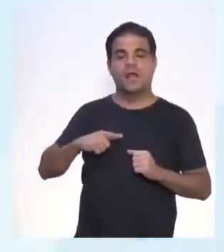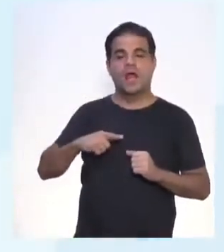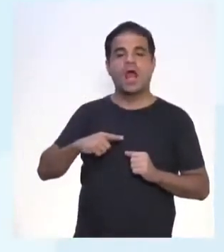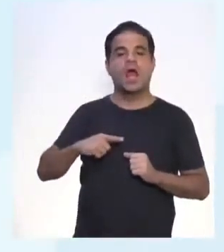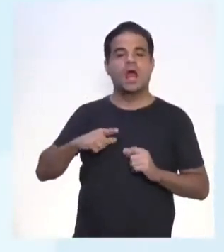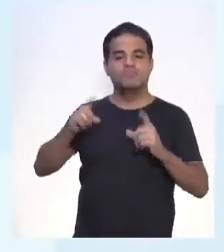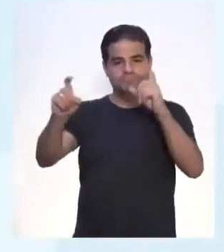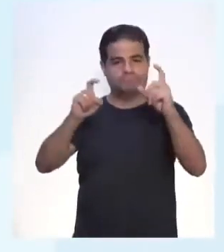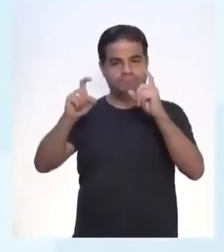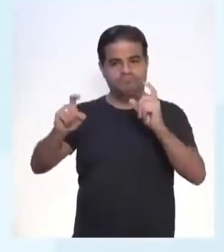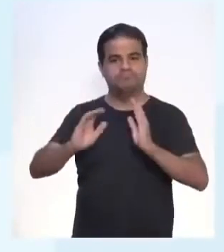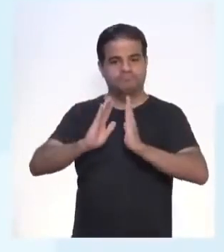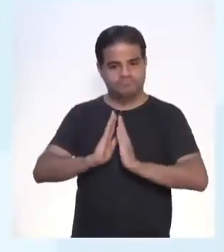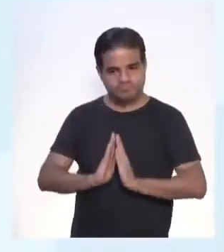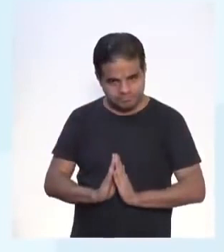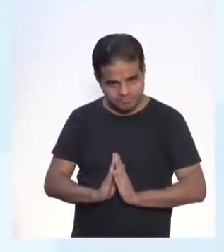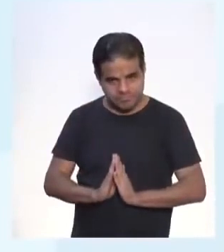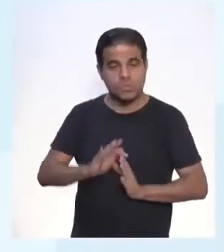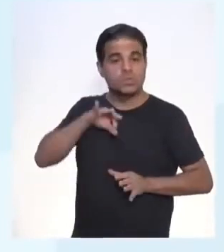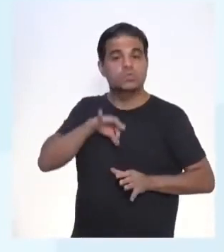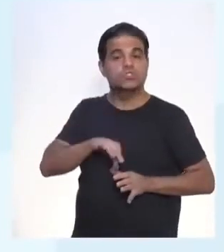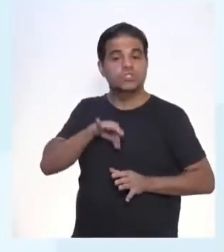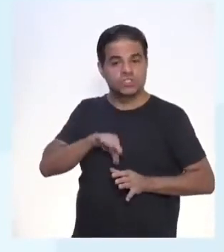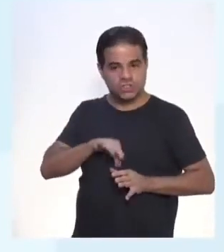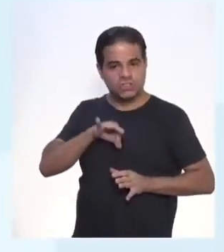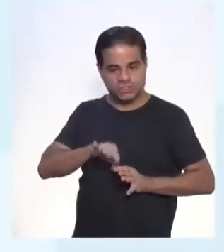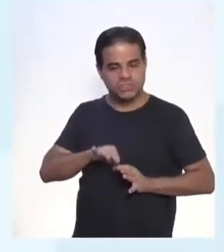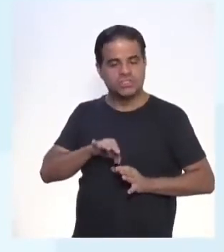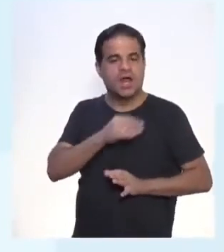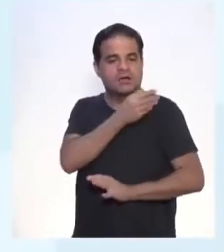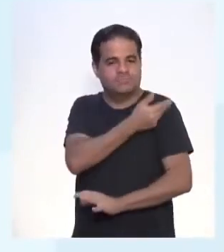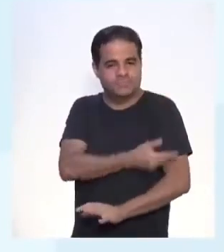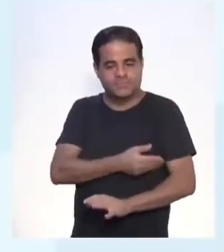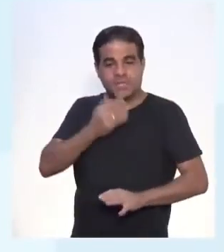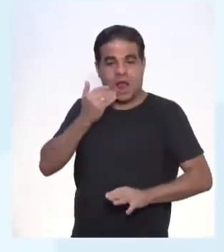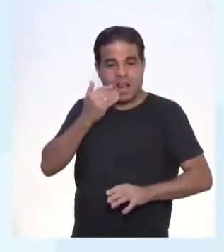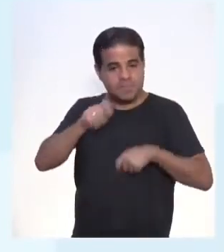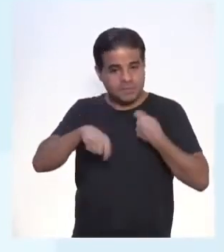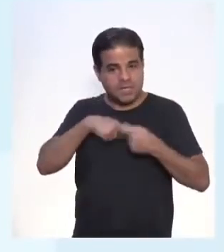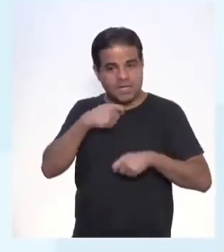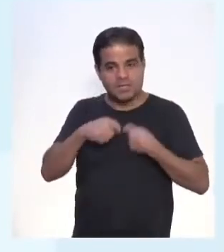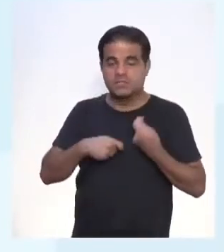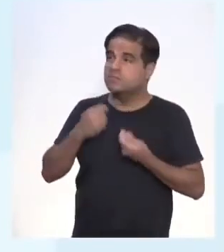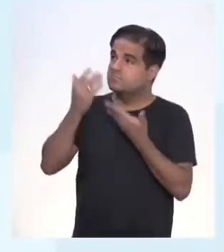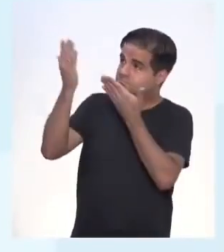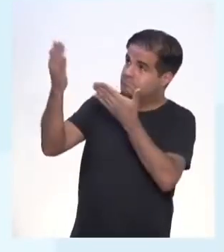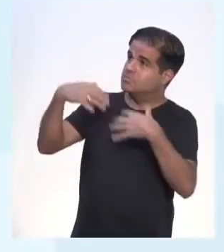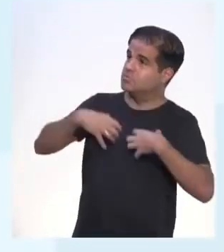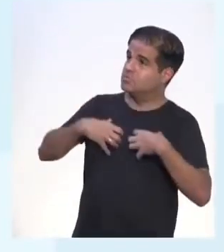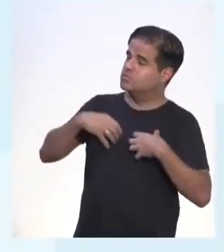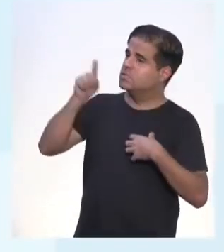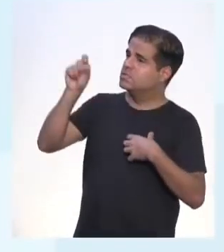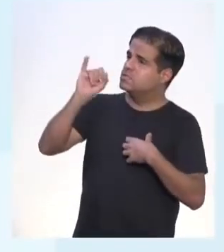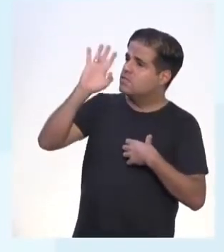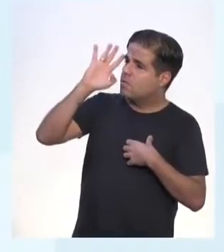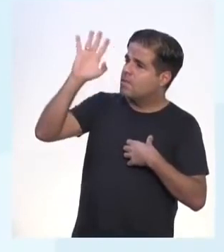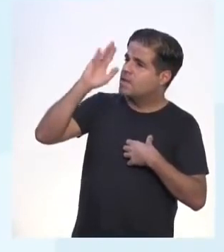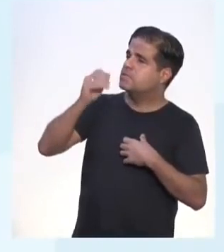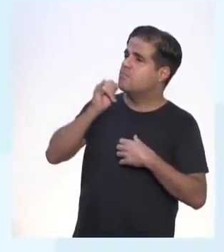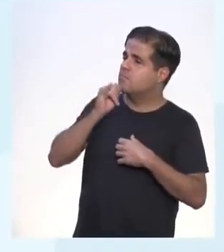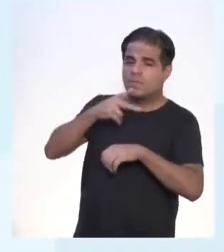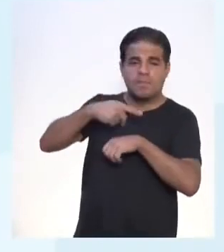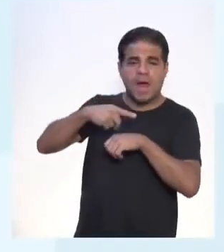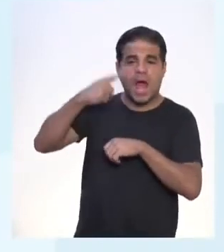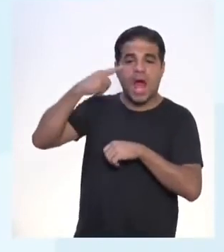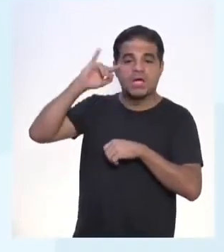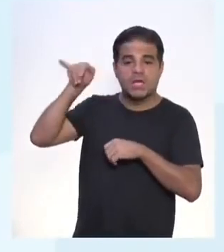uma cerimônia do chá, mas a gente pode pensar até na alimentação, que também ocorre dessa maneira. Se a gente for pensar no Japão,